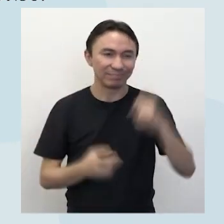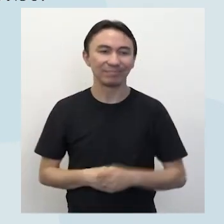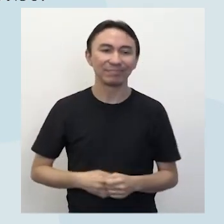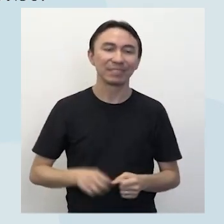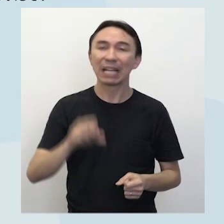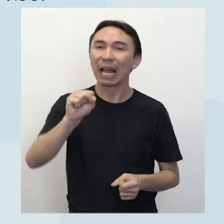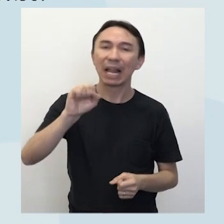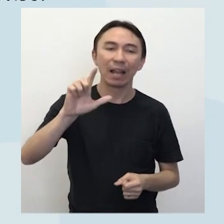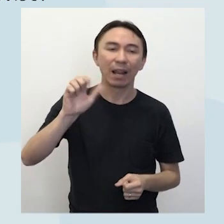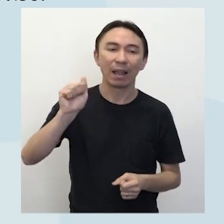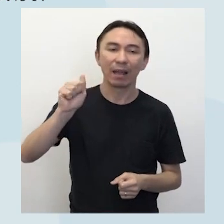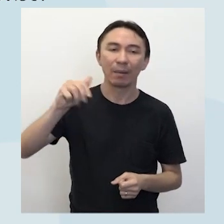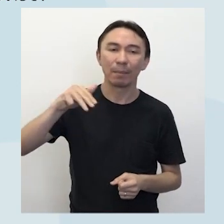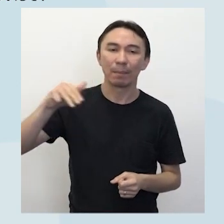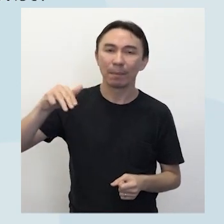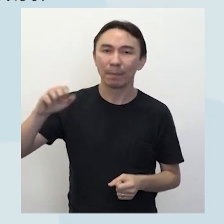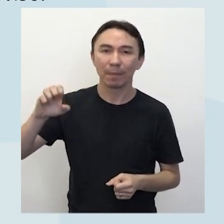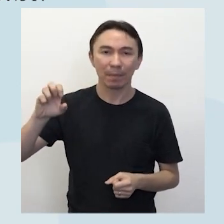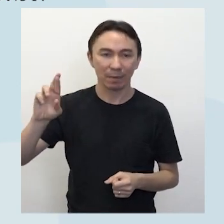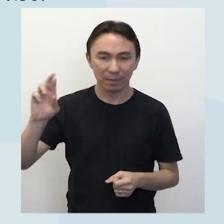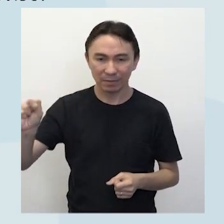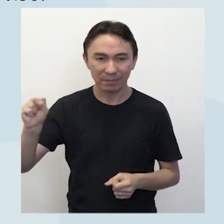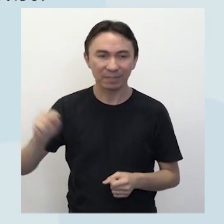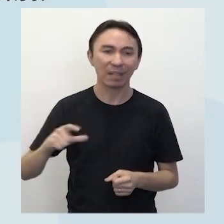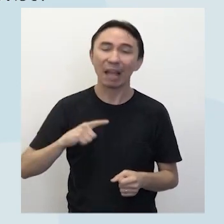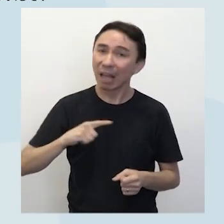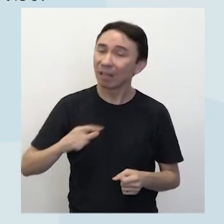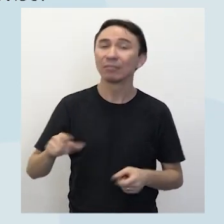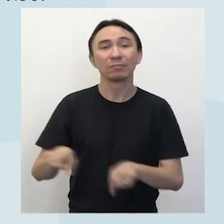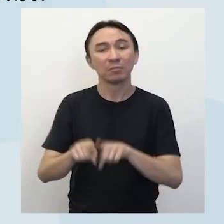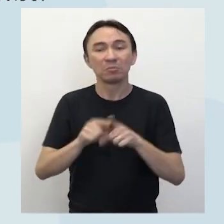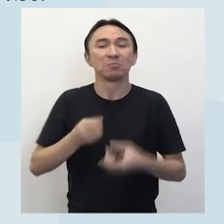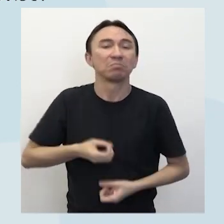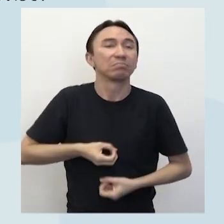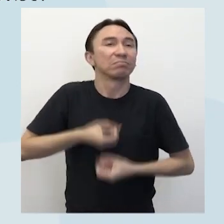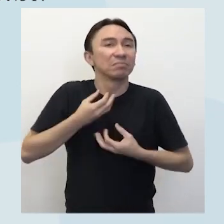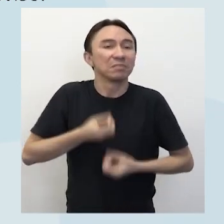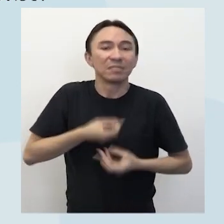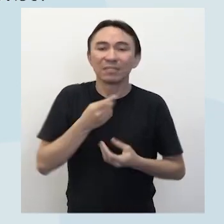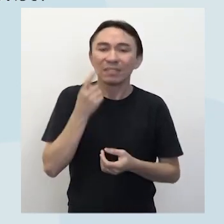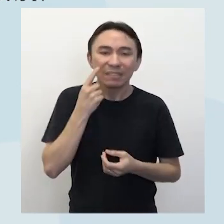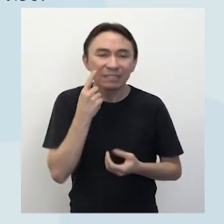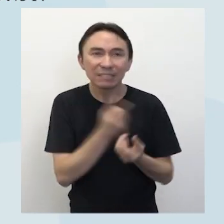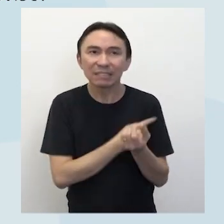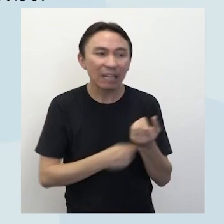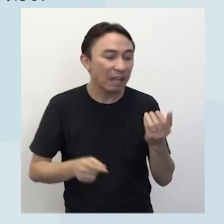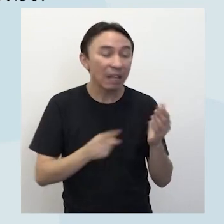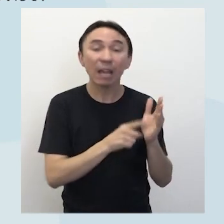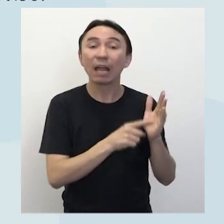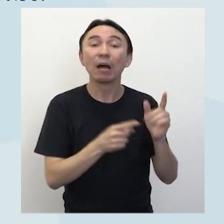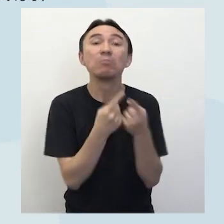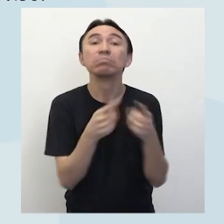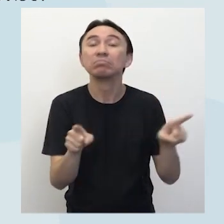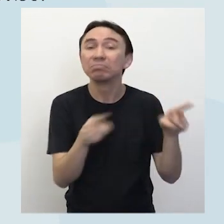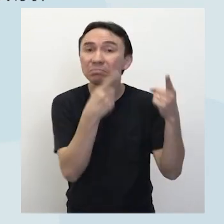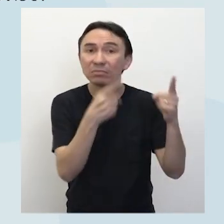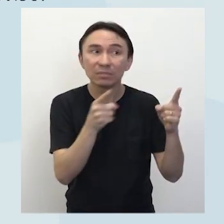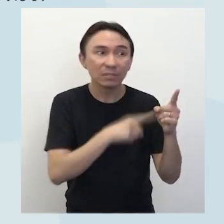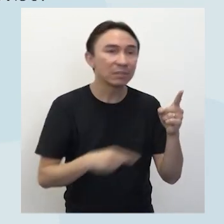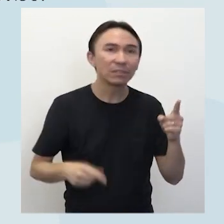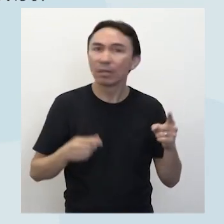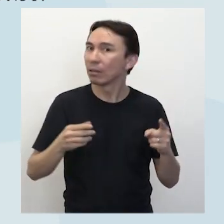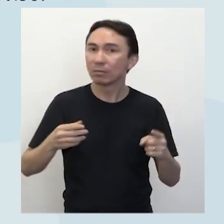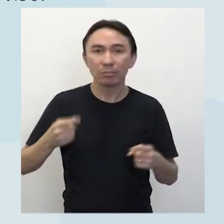poetas que participam de desafios de slam com cantigas originais, previamente preparadas ou elaboradas de